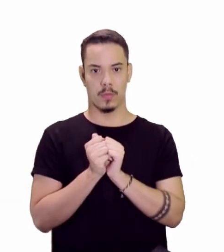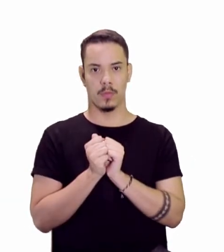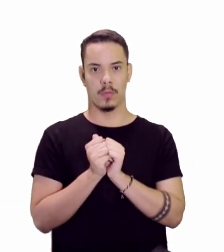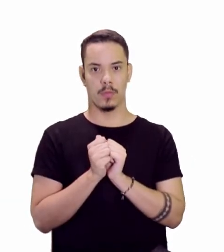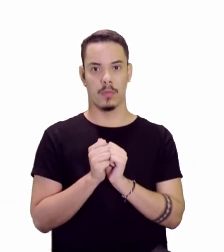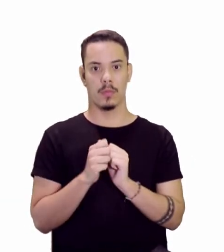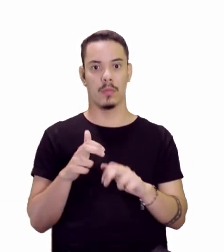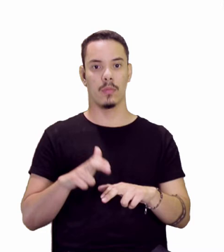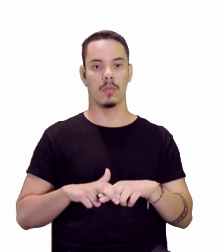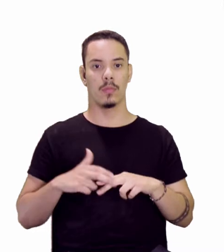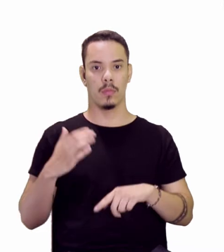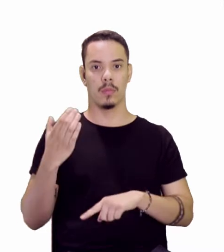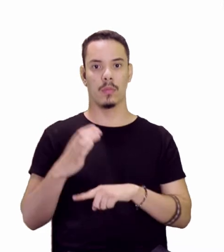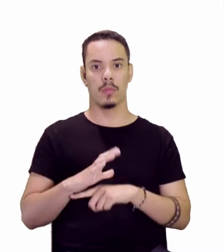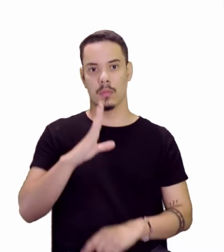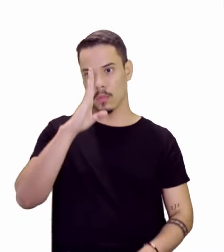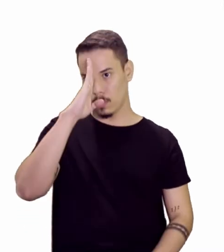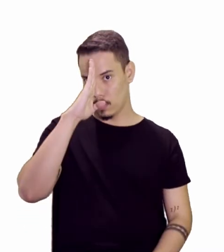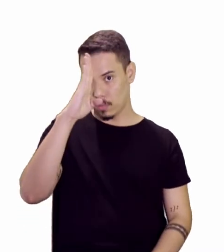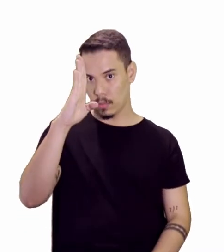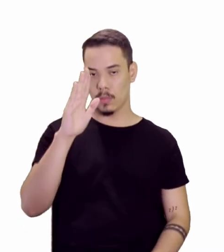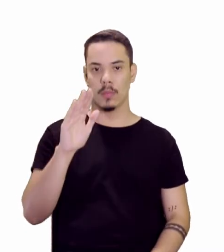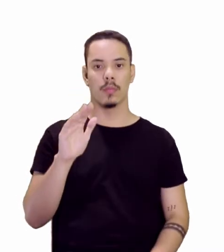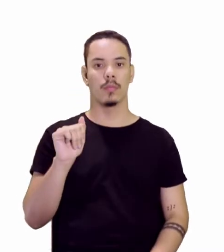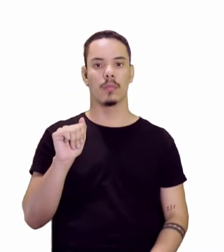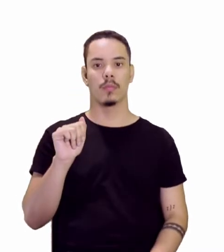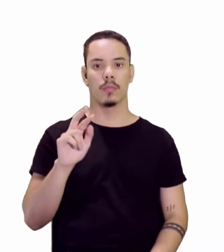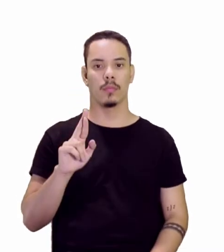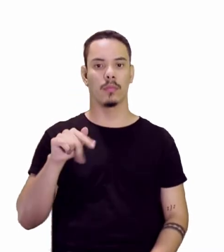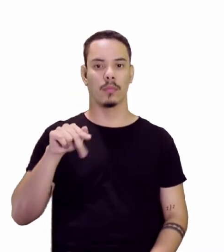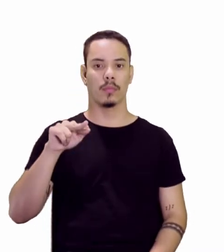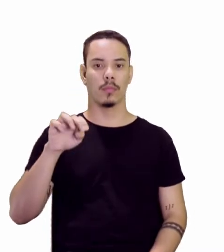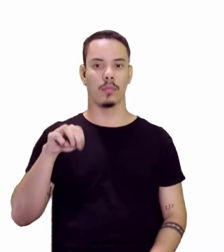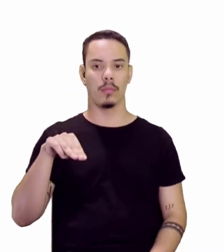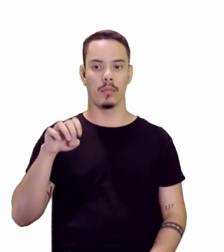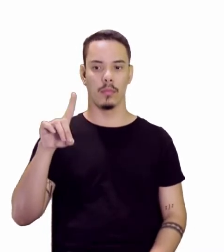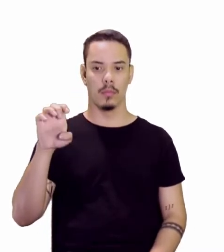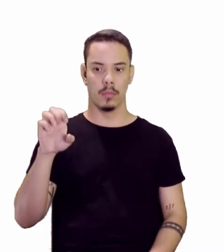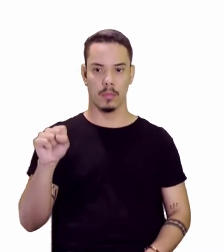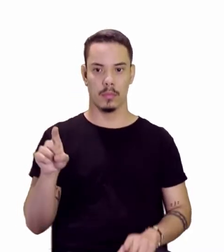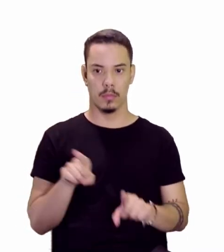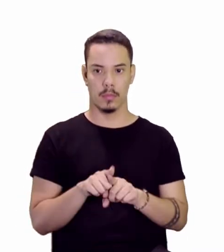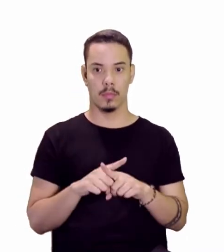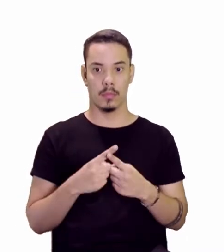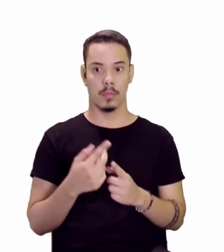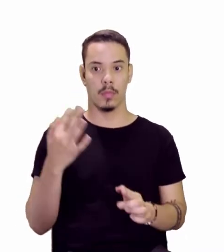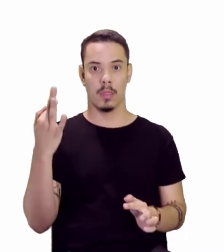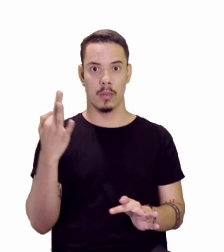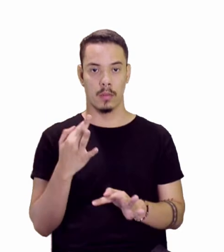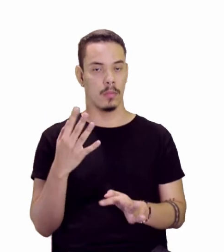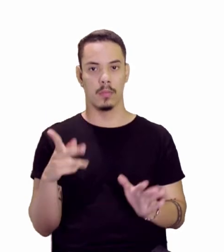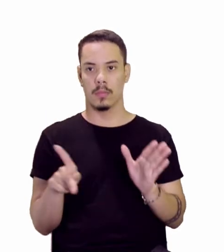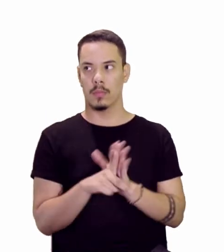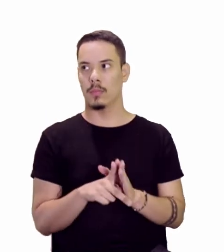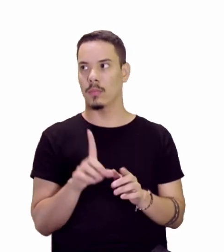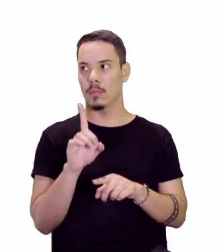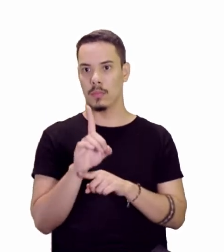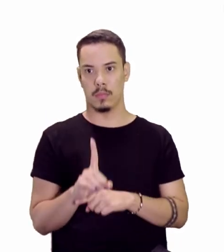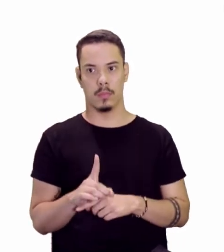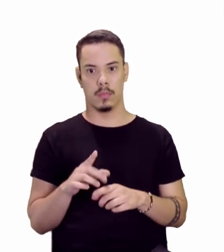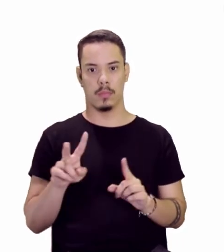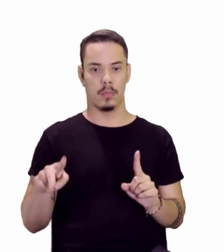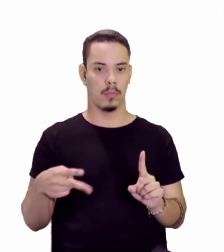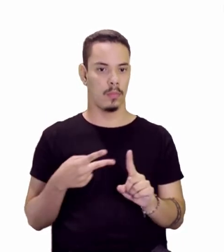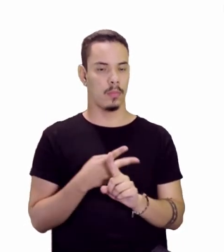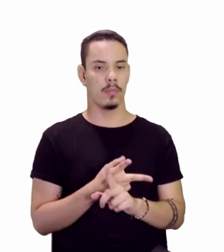Décio? Coloca-se pelo princípio de Arquimedes também, e a gente vai definir... é que peso do líquido... Deslocado,